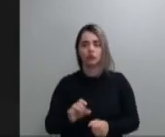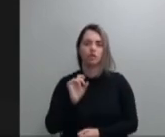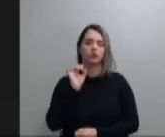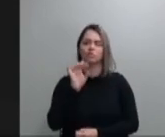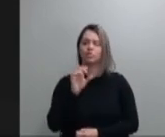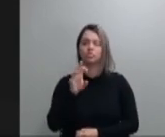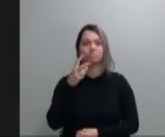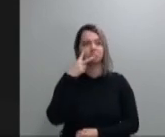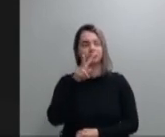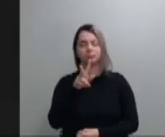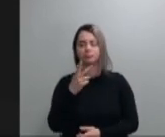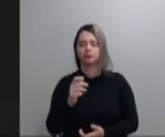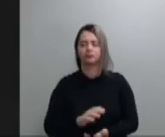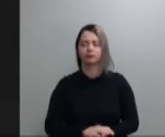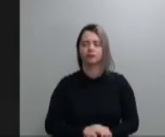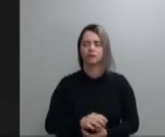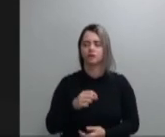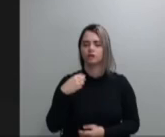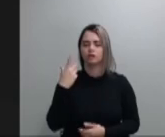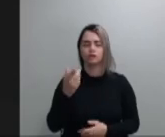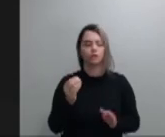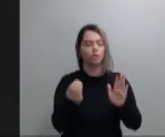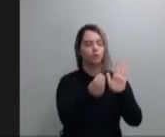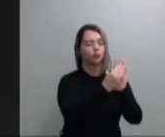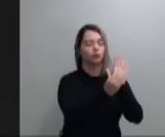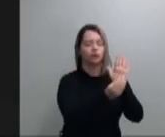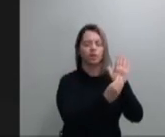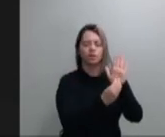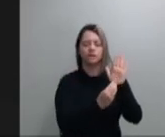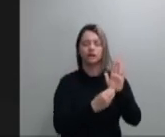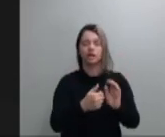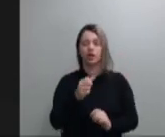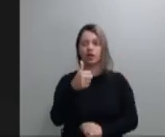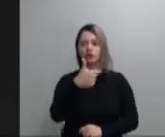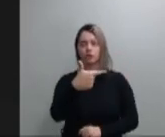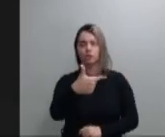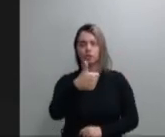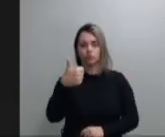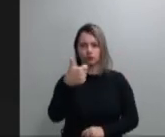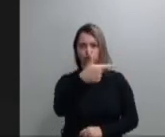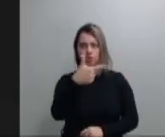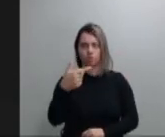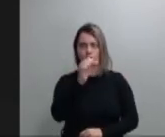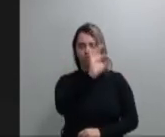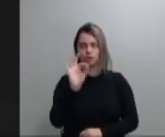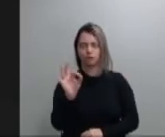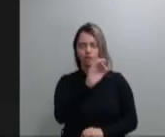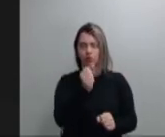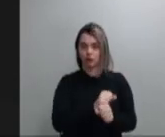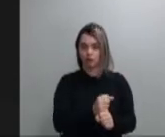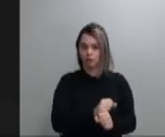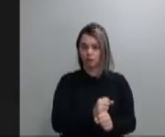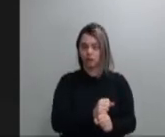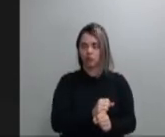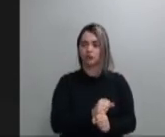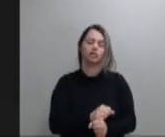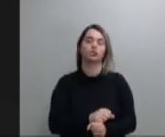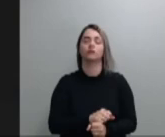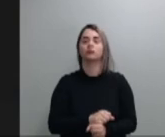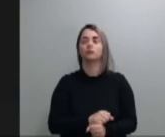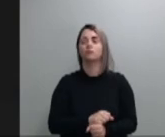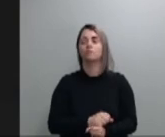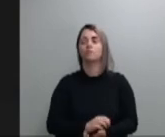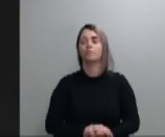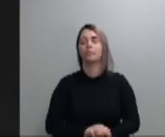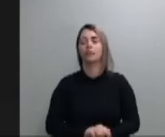compensatórios serão fixados à base de 12% ao ano cuja cujo percentual depois